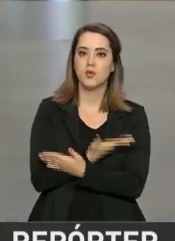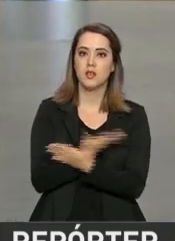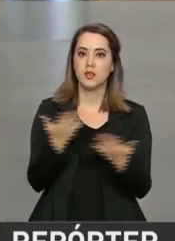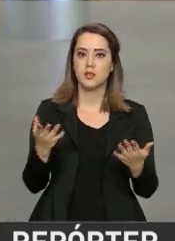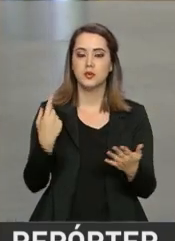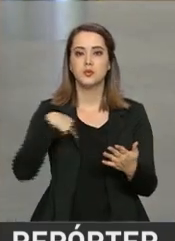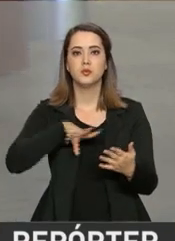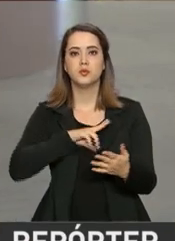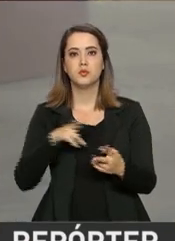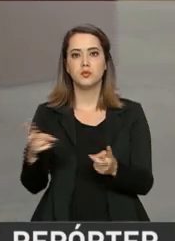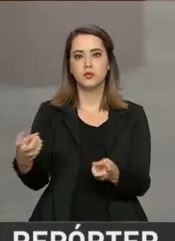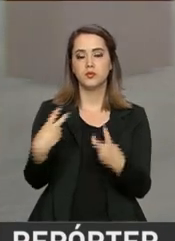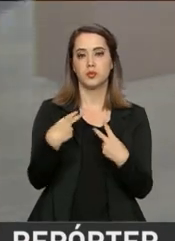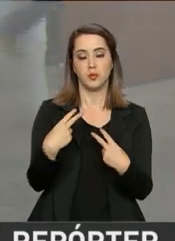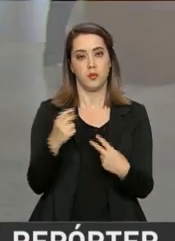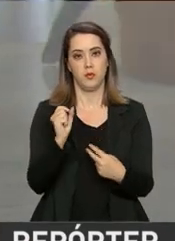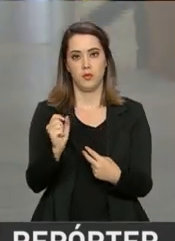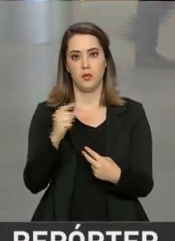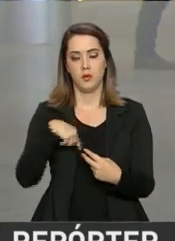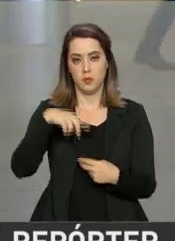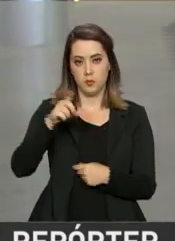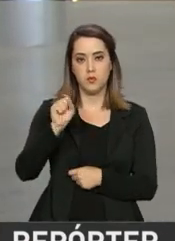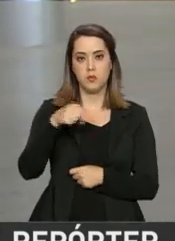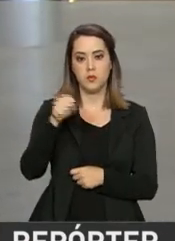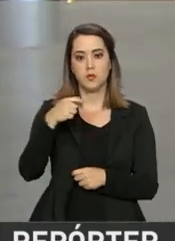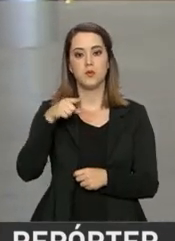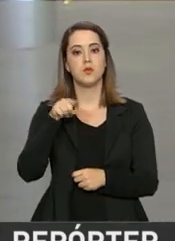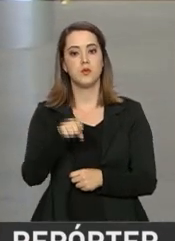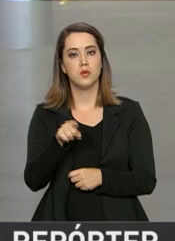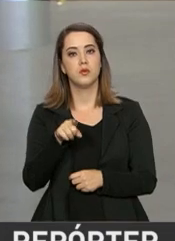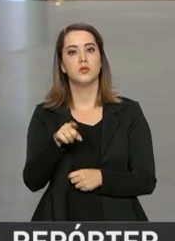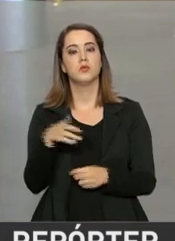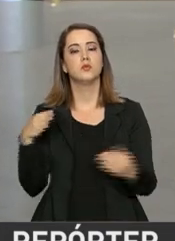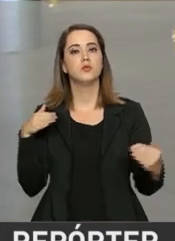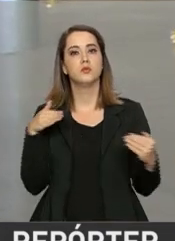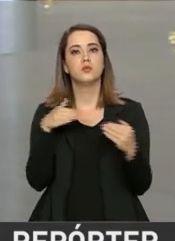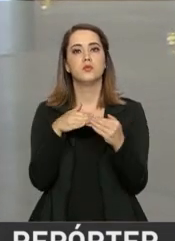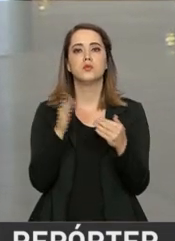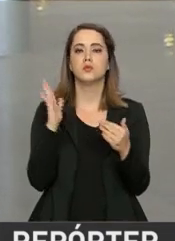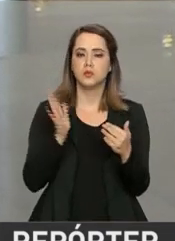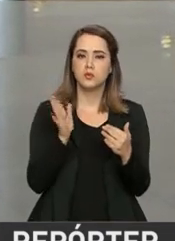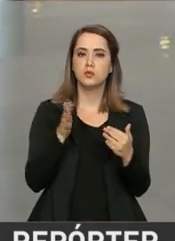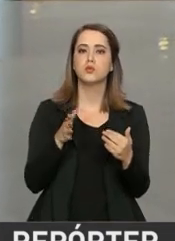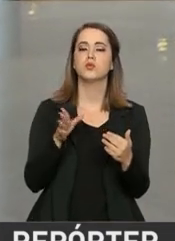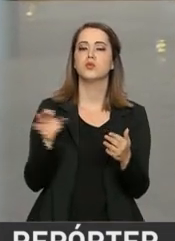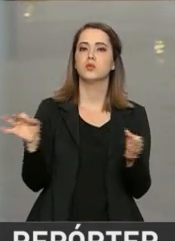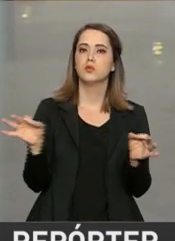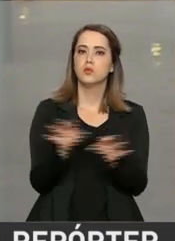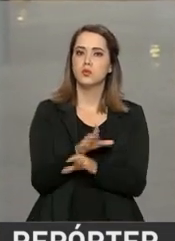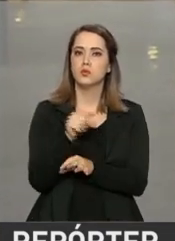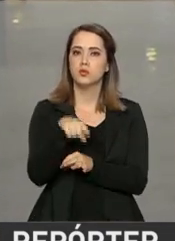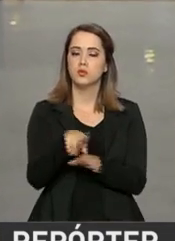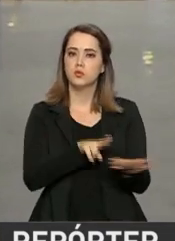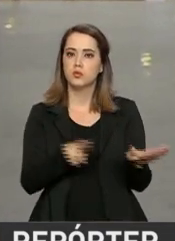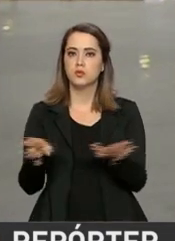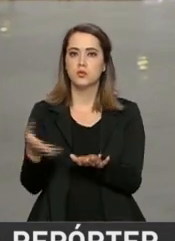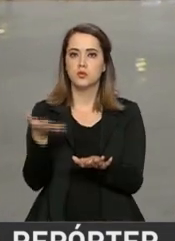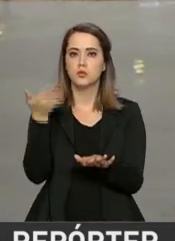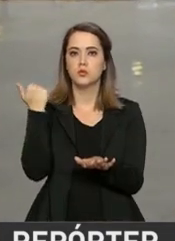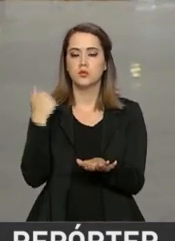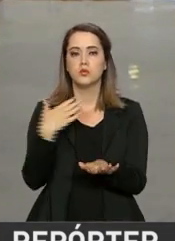todos que nos assistem na TV NBR É isso mesmo Leandro este acordo foi fechado na semana passada entre o governo brasileiro e